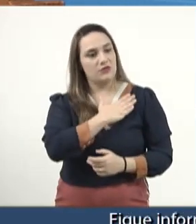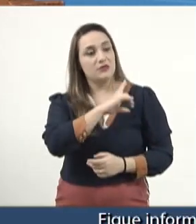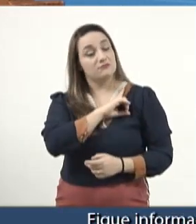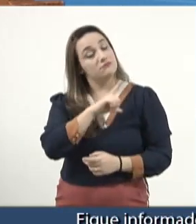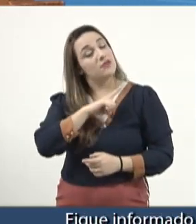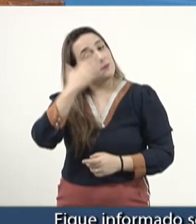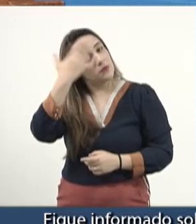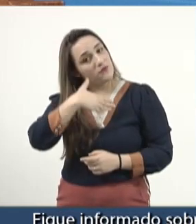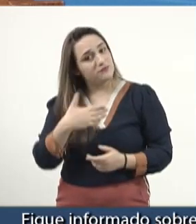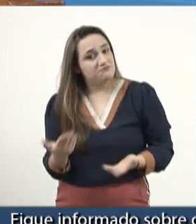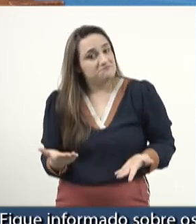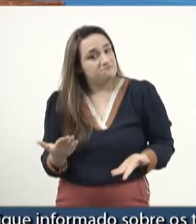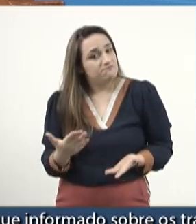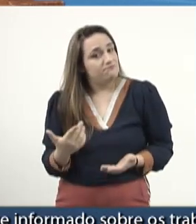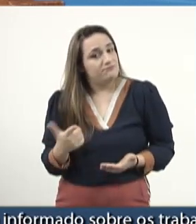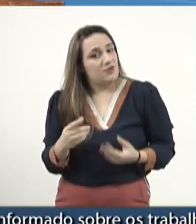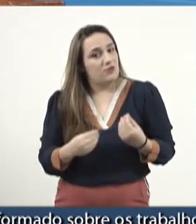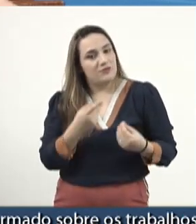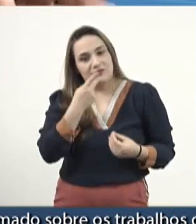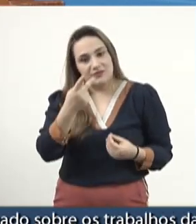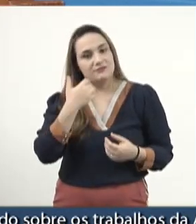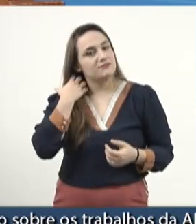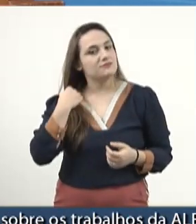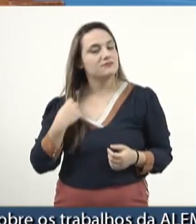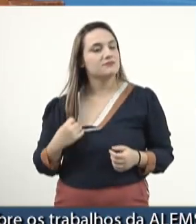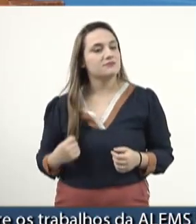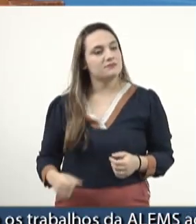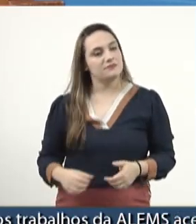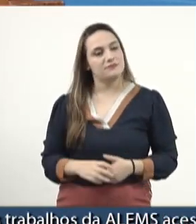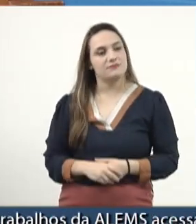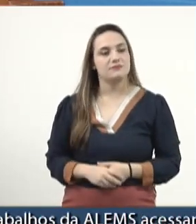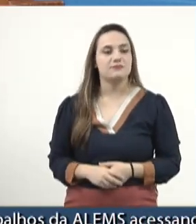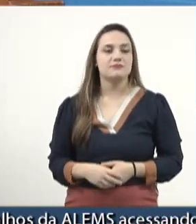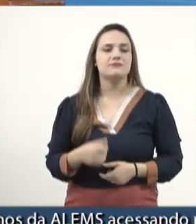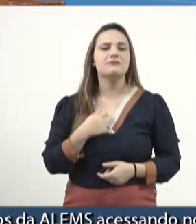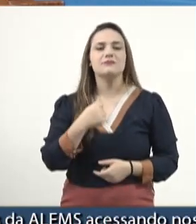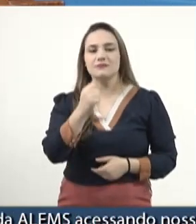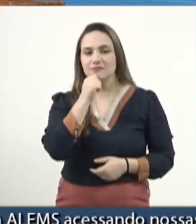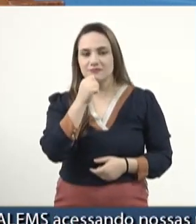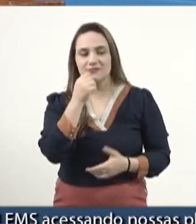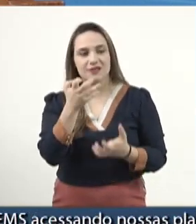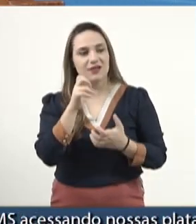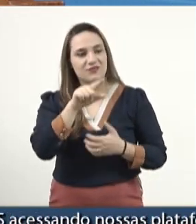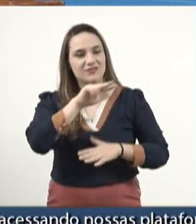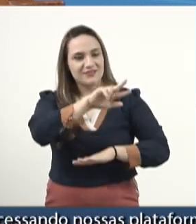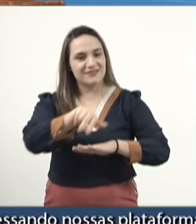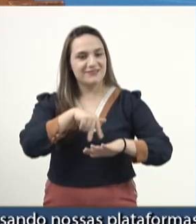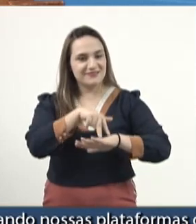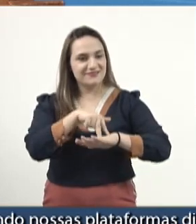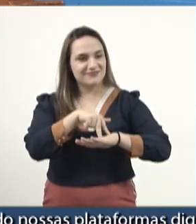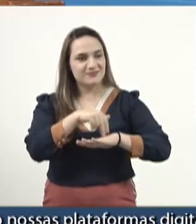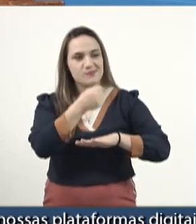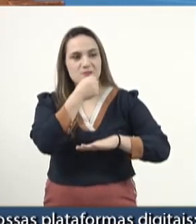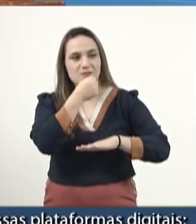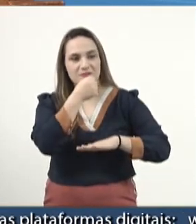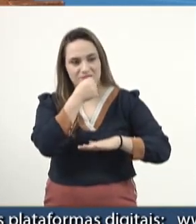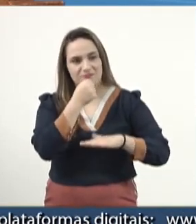há argumentos, e eu ainda quero ver o senhor naquele